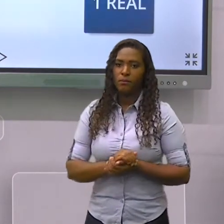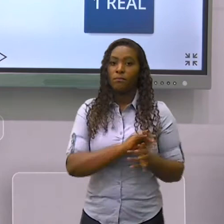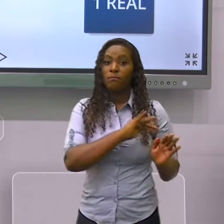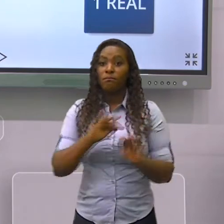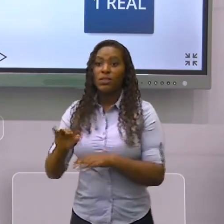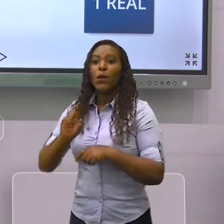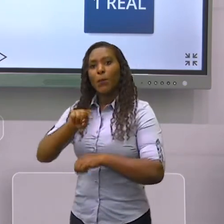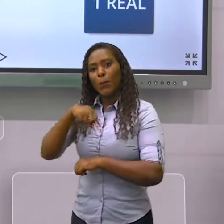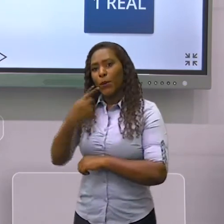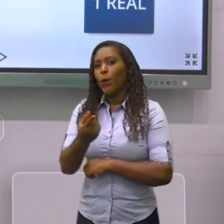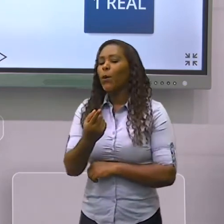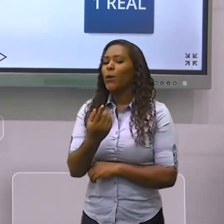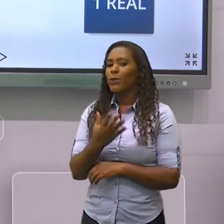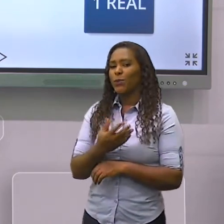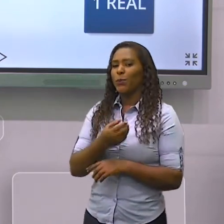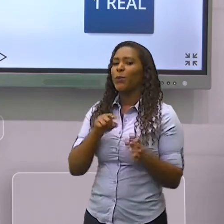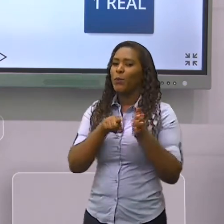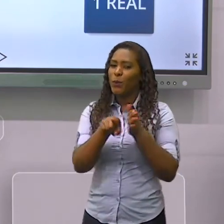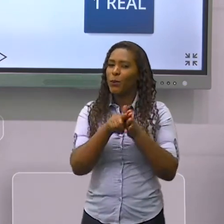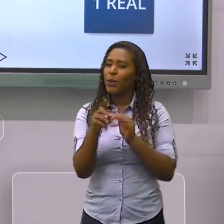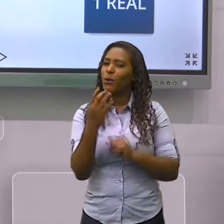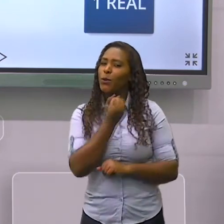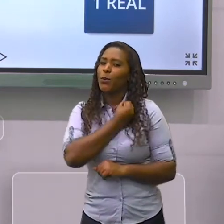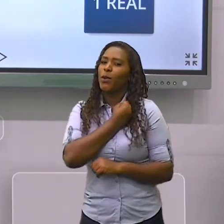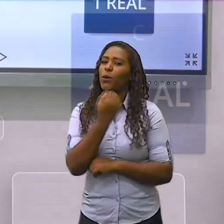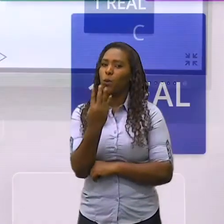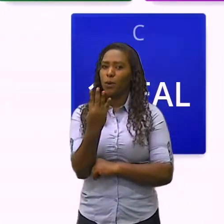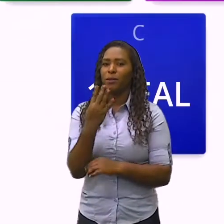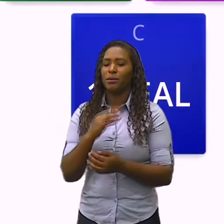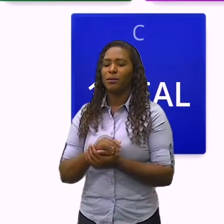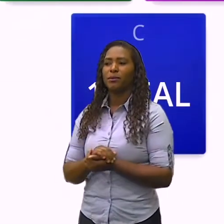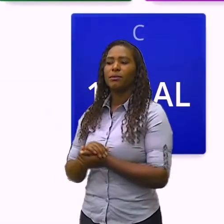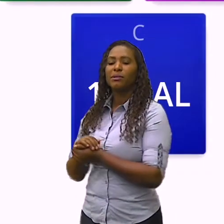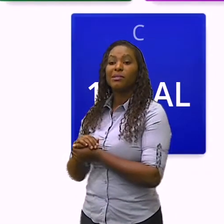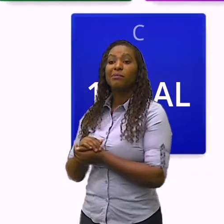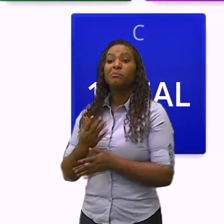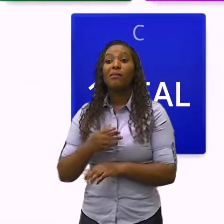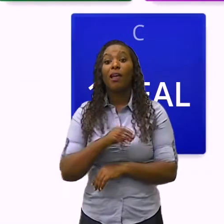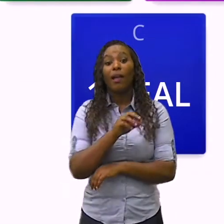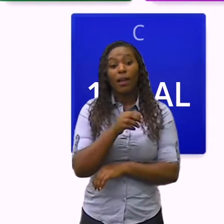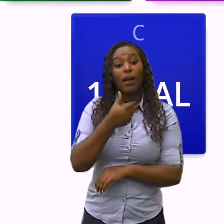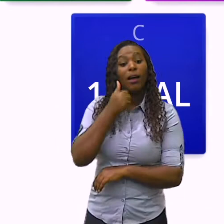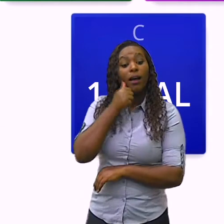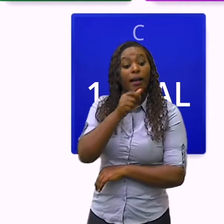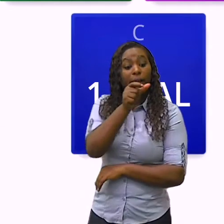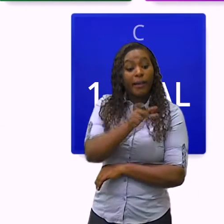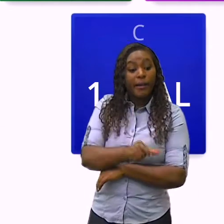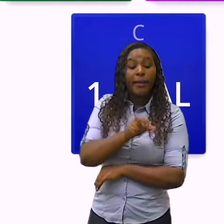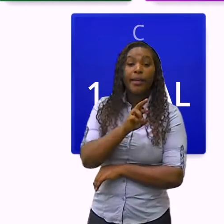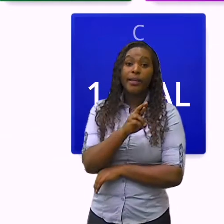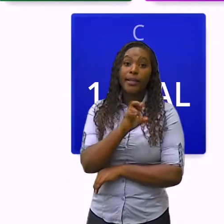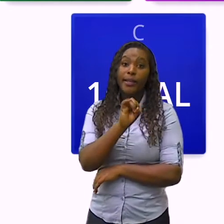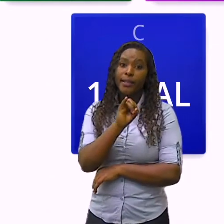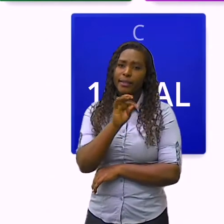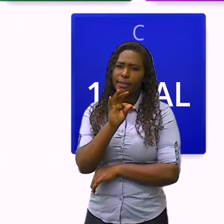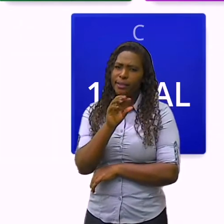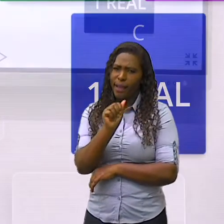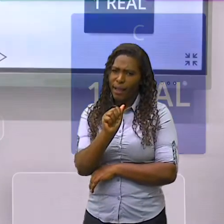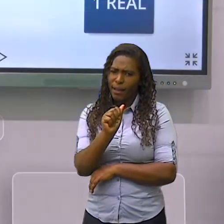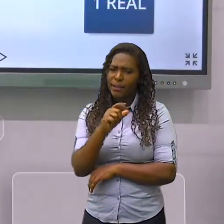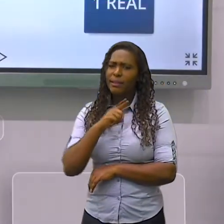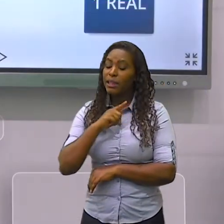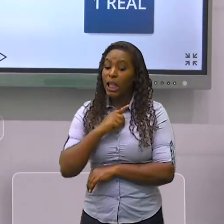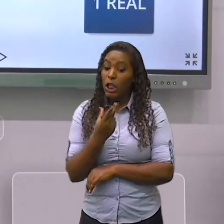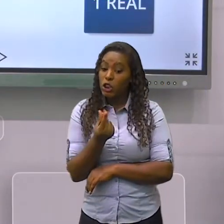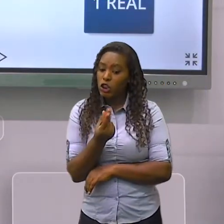Para a nossa quarta pergunta, quanto Rita tem de dinheiro? Olha, ela tirou aqui do cofrinho,